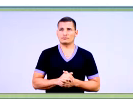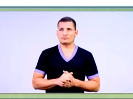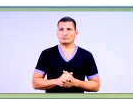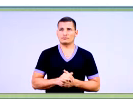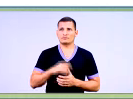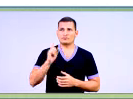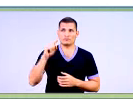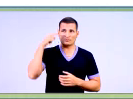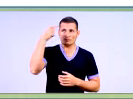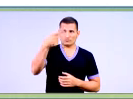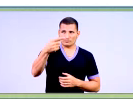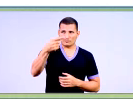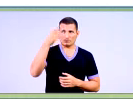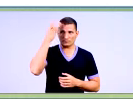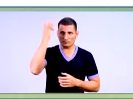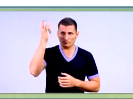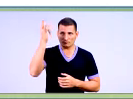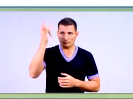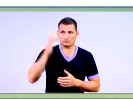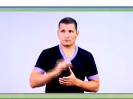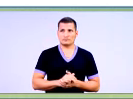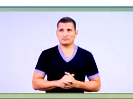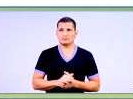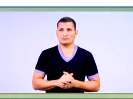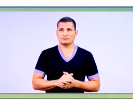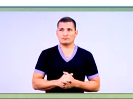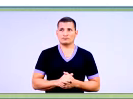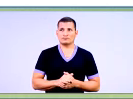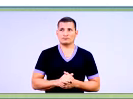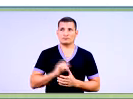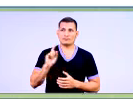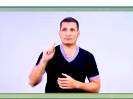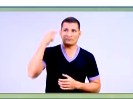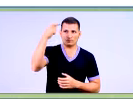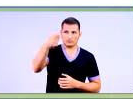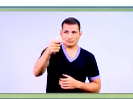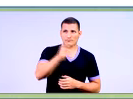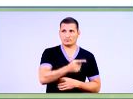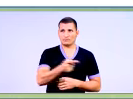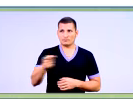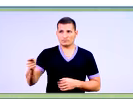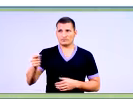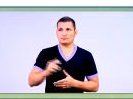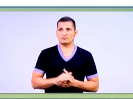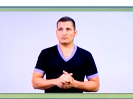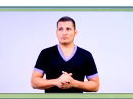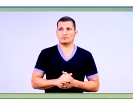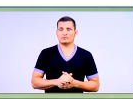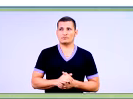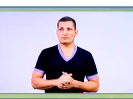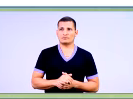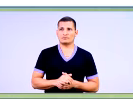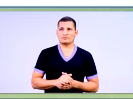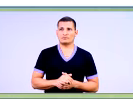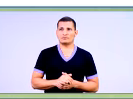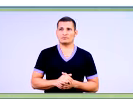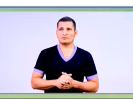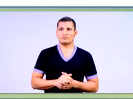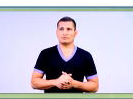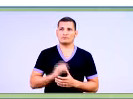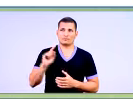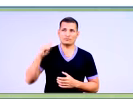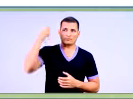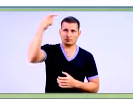tomorrow, depois de amanhã. Next week, próxima semana. Next weekend, próximo final